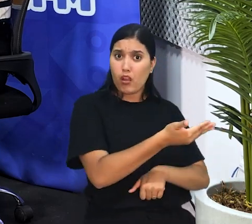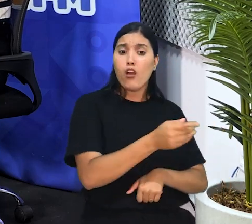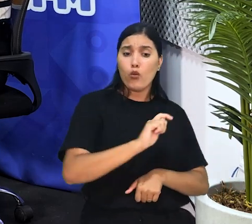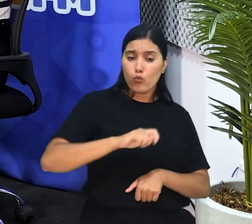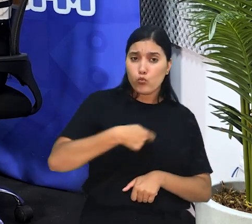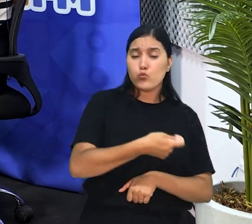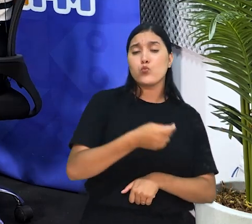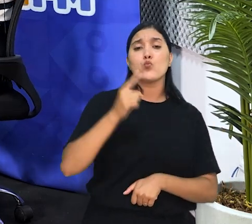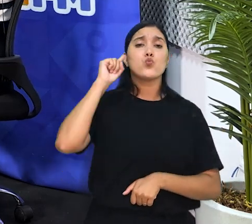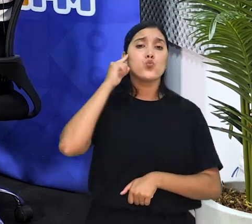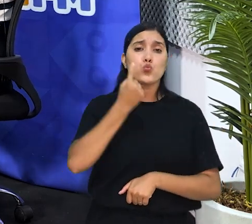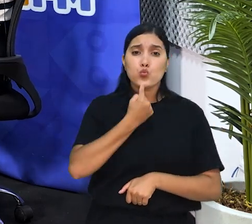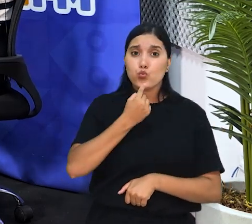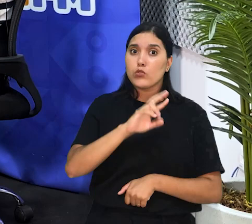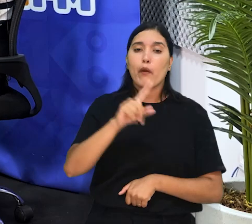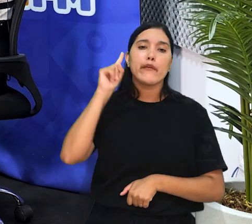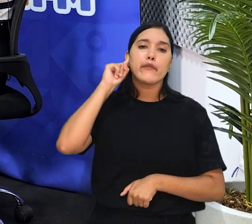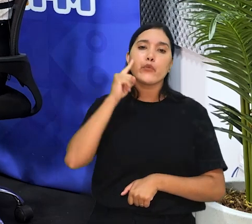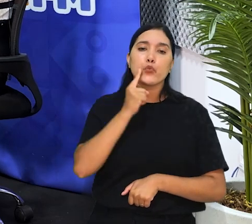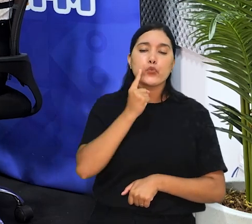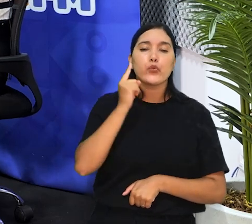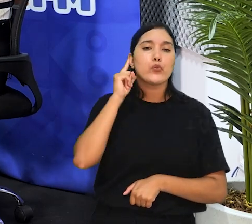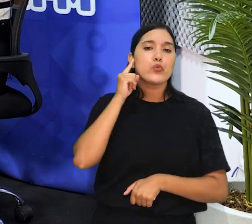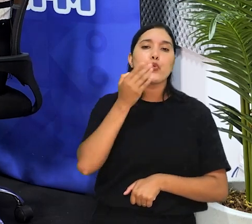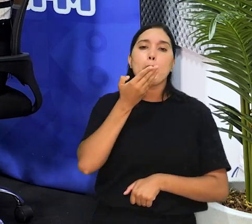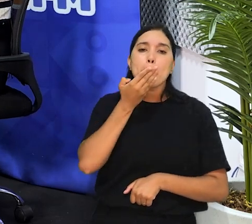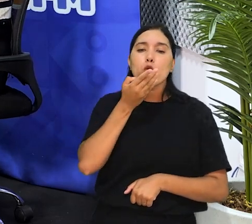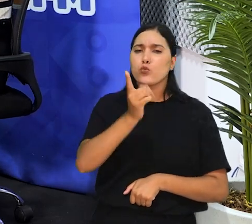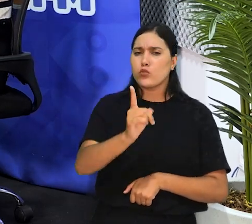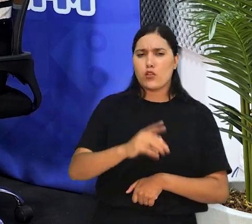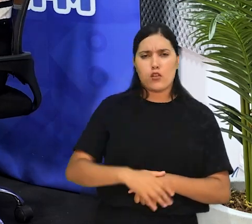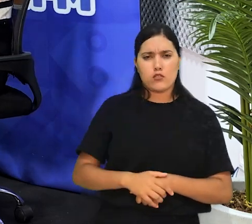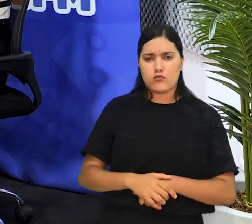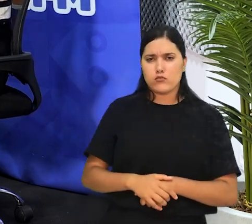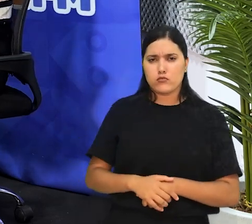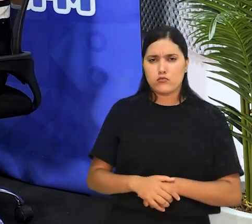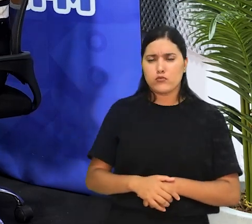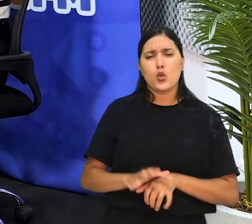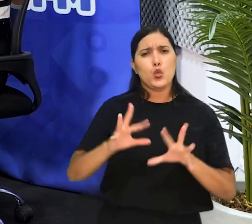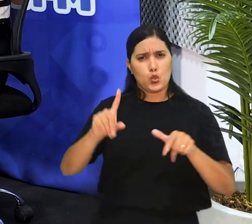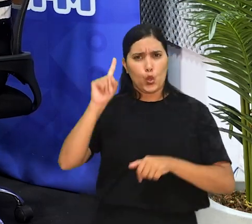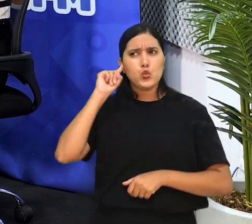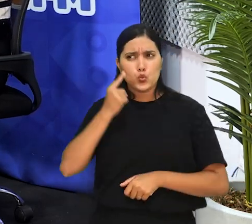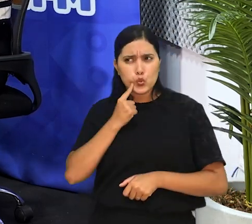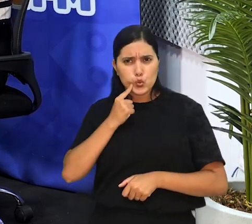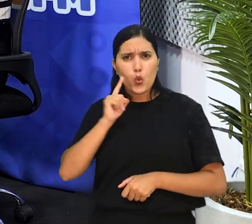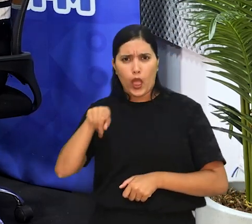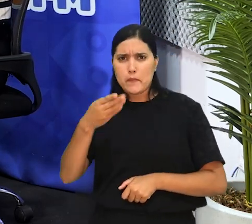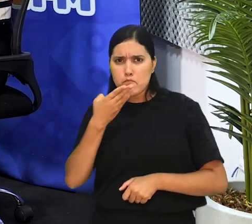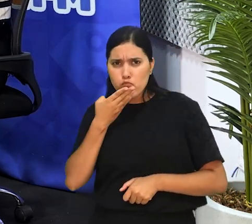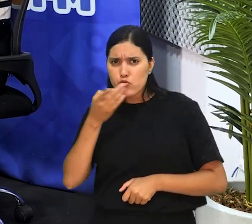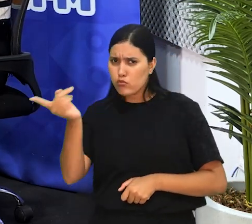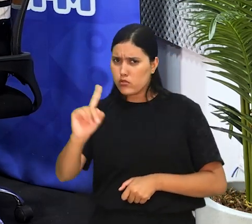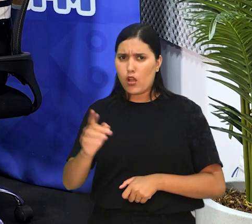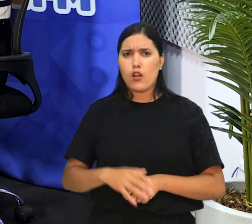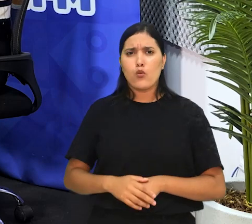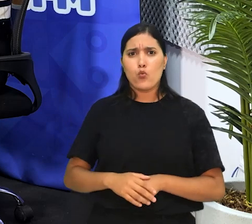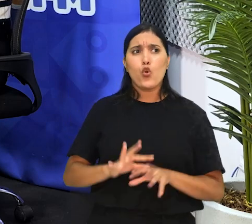chamar, tá aqui, ó, surdo. Ele não é surdo e mudo. Nem todo surdo é mudo, nem todo mudo é surdo.